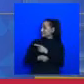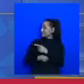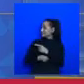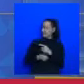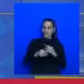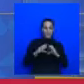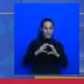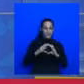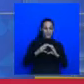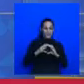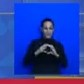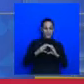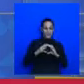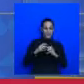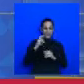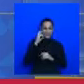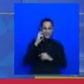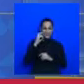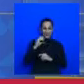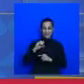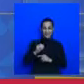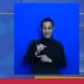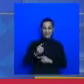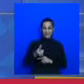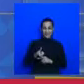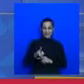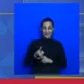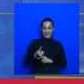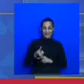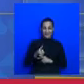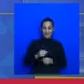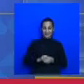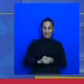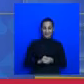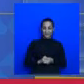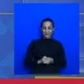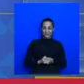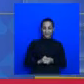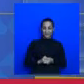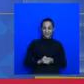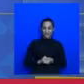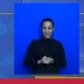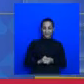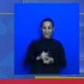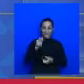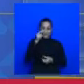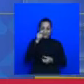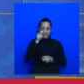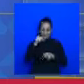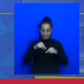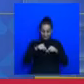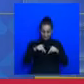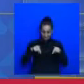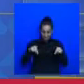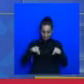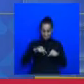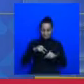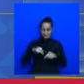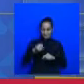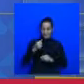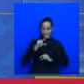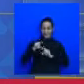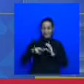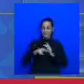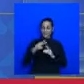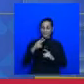Bola rosa, número 06. Rosa, 06. Vamos conferir. As 6 dezenas sorteadas